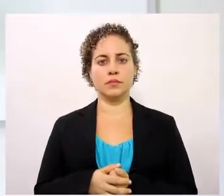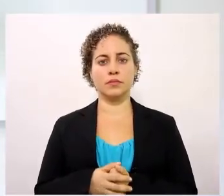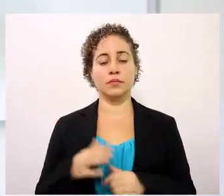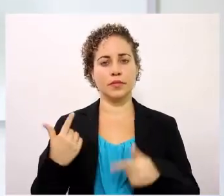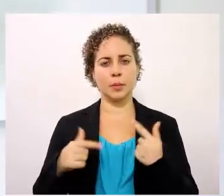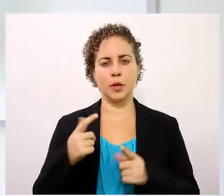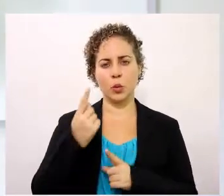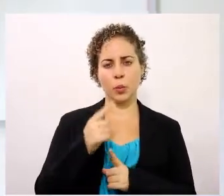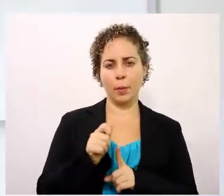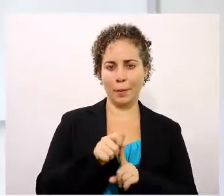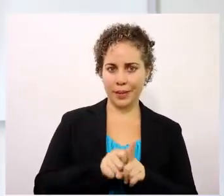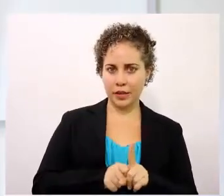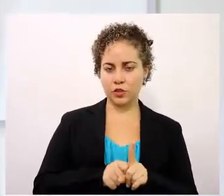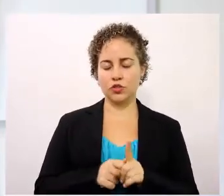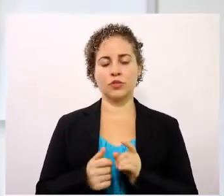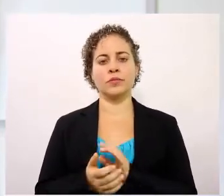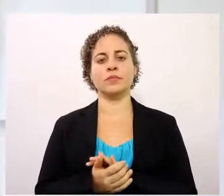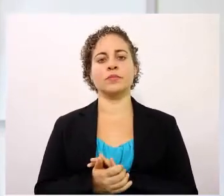trabalhou por mês